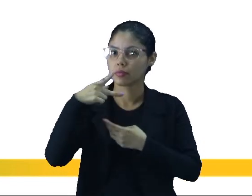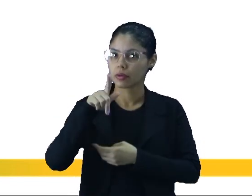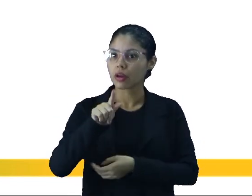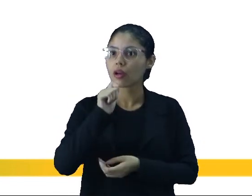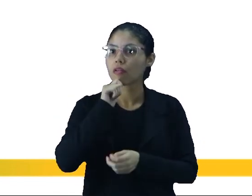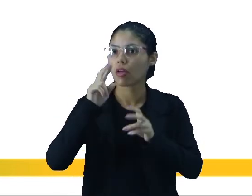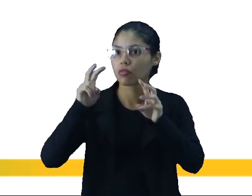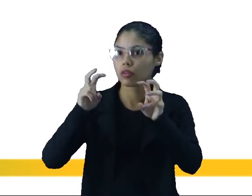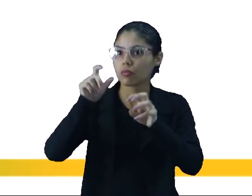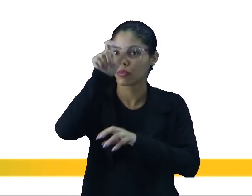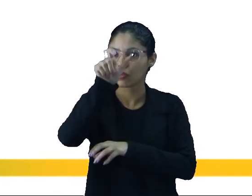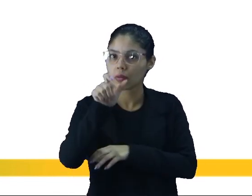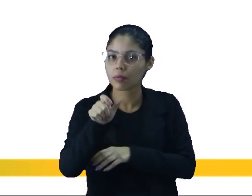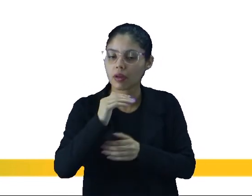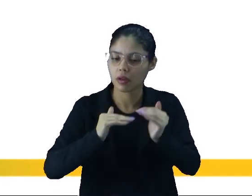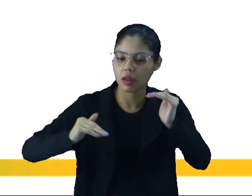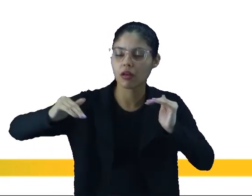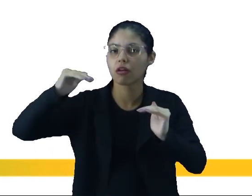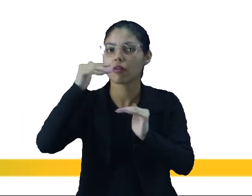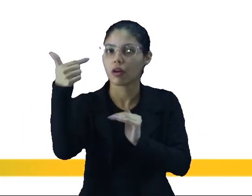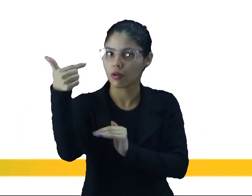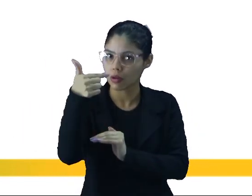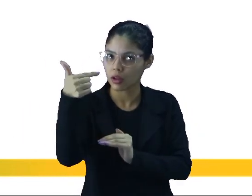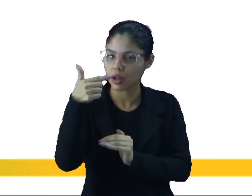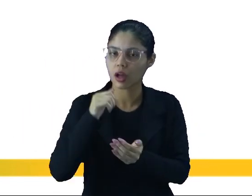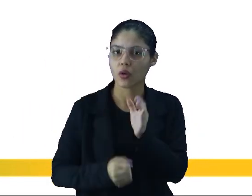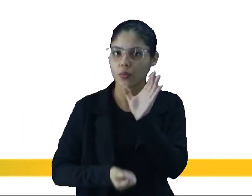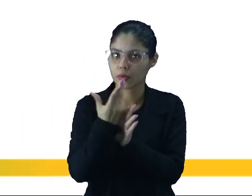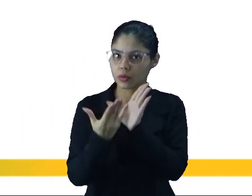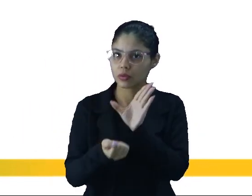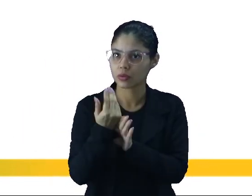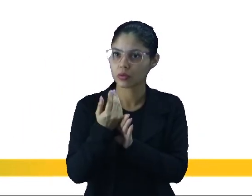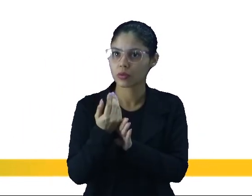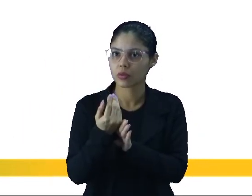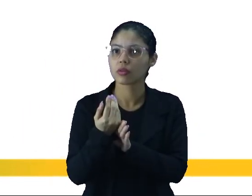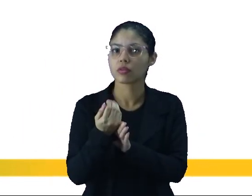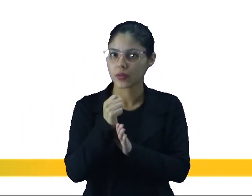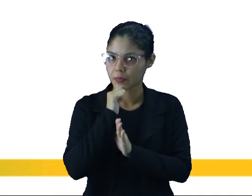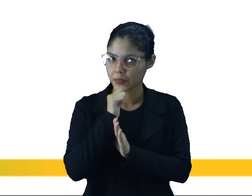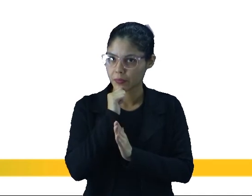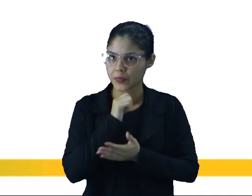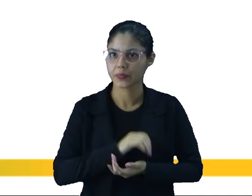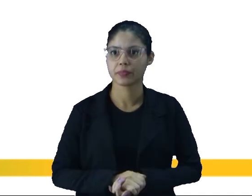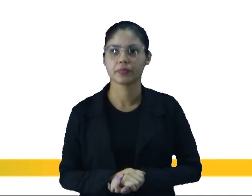PG, o termo do meio elevado ao quadrado é igual ao produto dos extremos, tá?